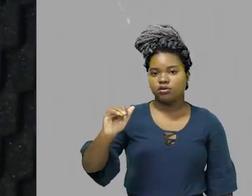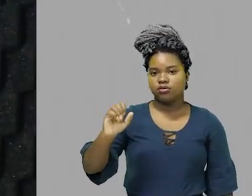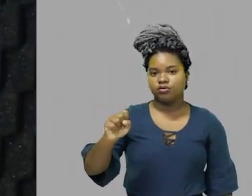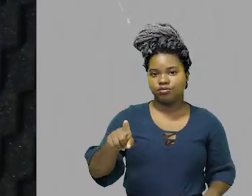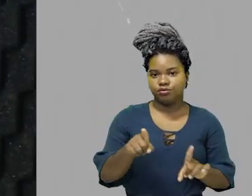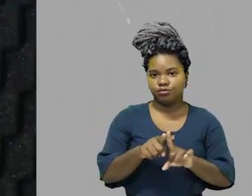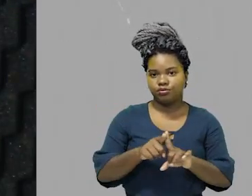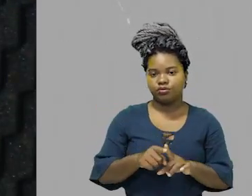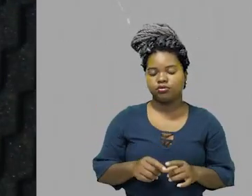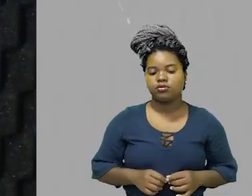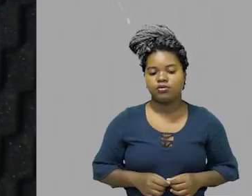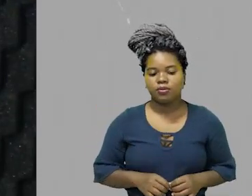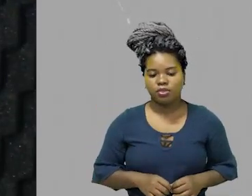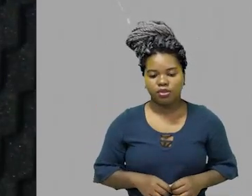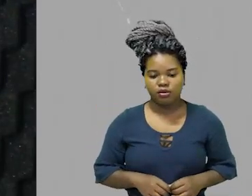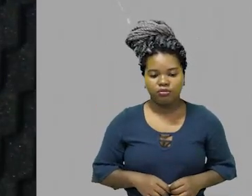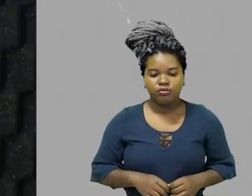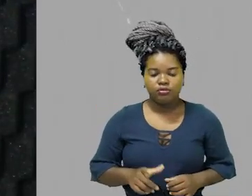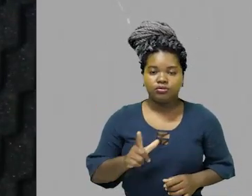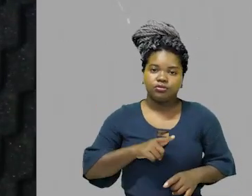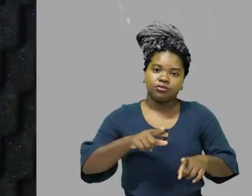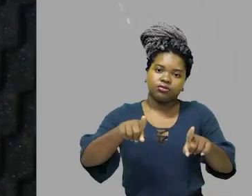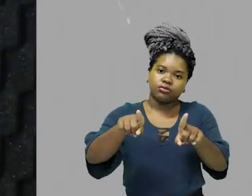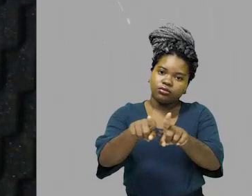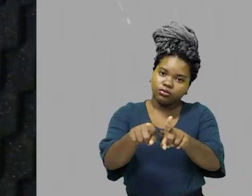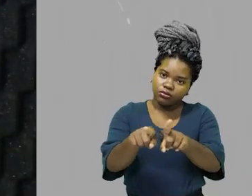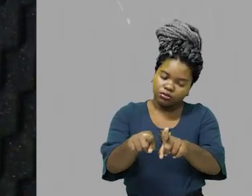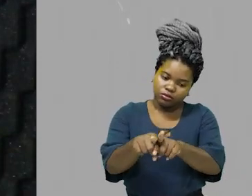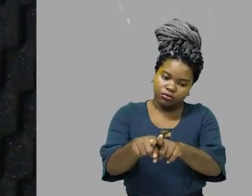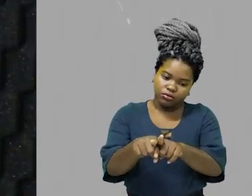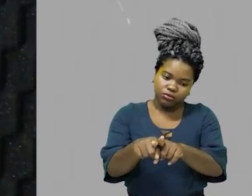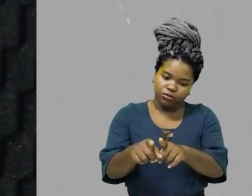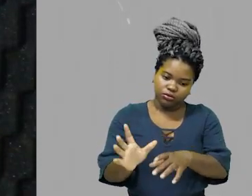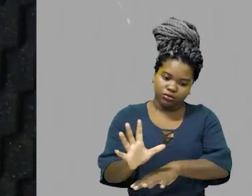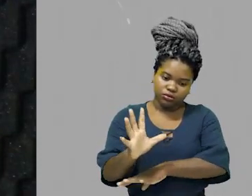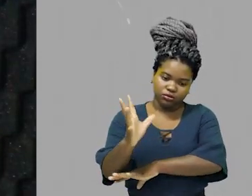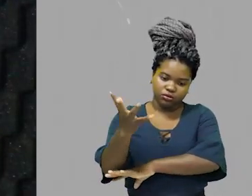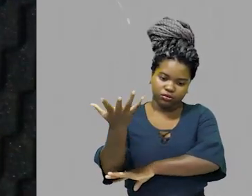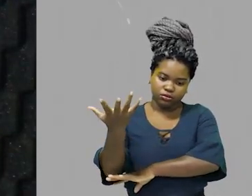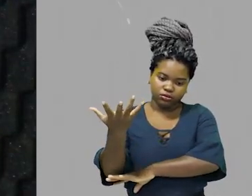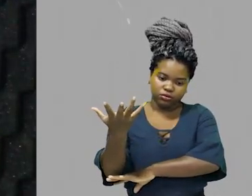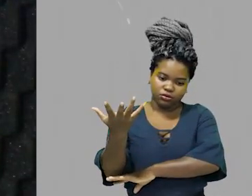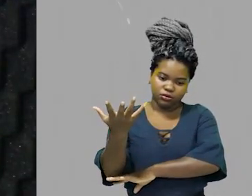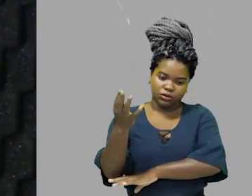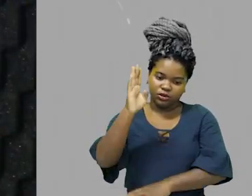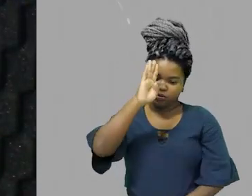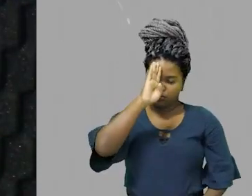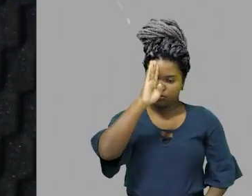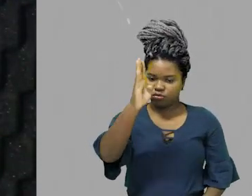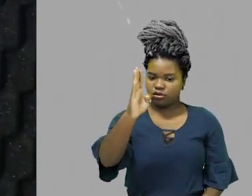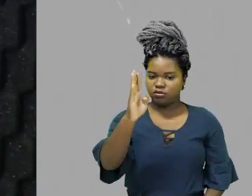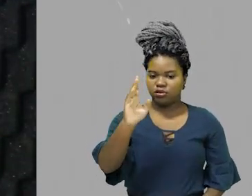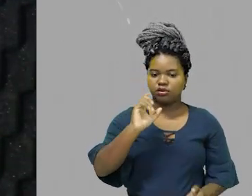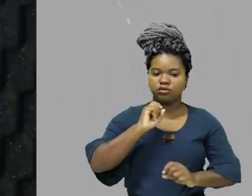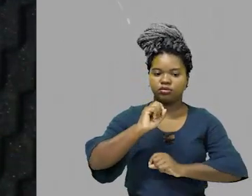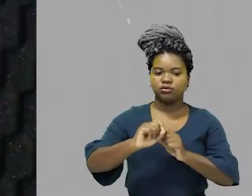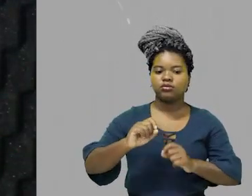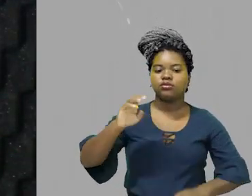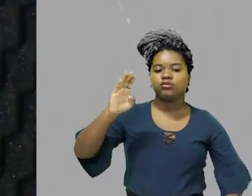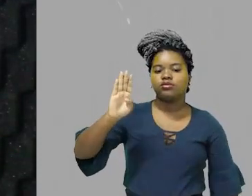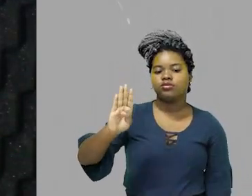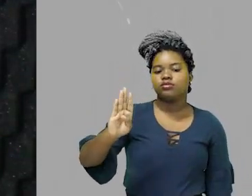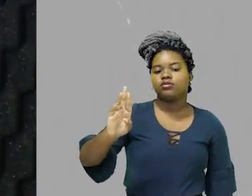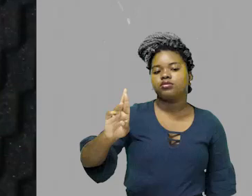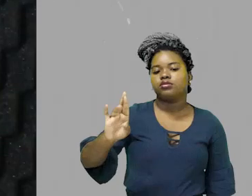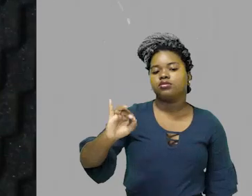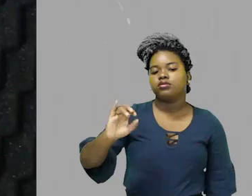árvore filogenética, aqui, ó, eu tenho as plantas que são mais primitivas, são as briófitas. você pode me